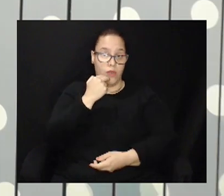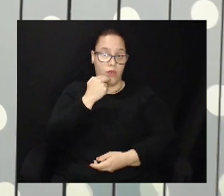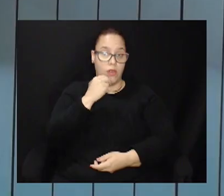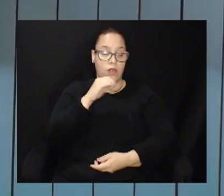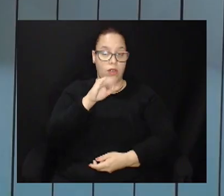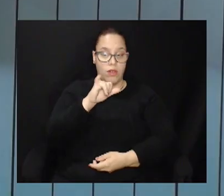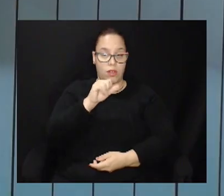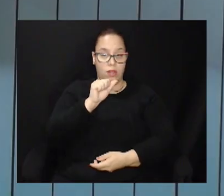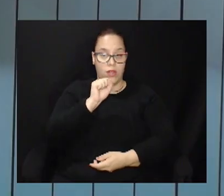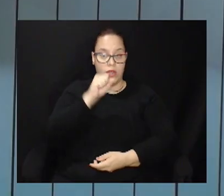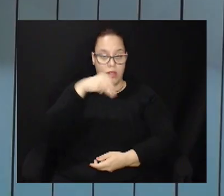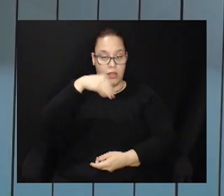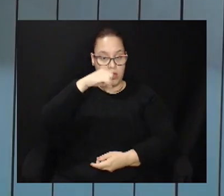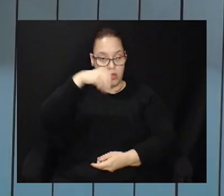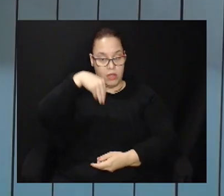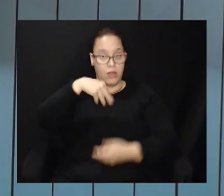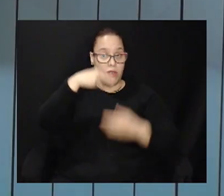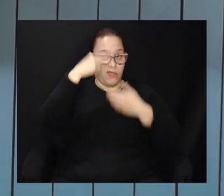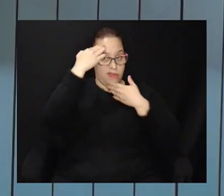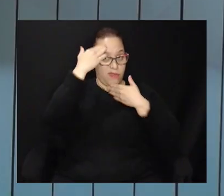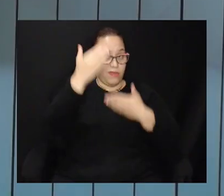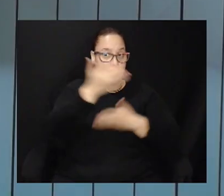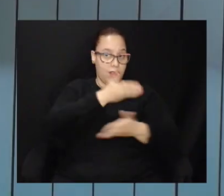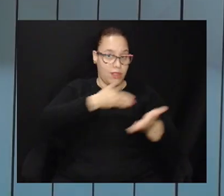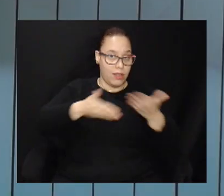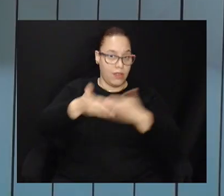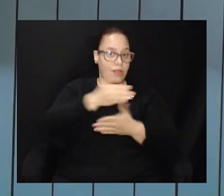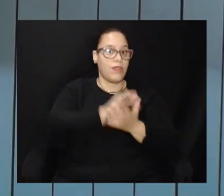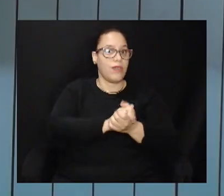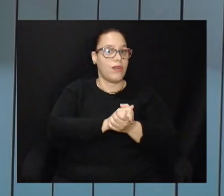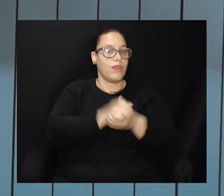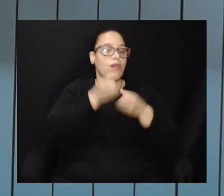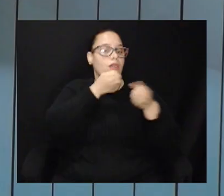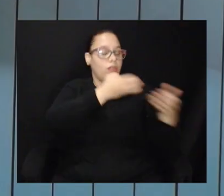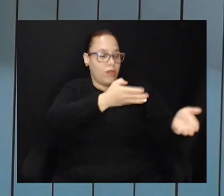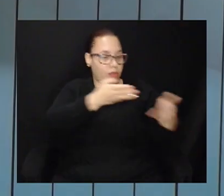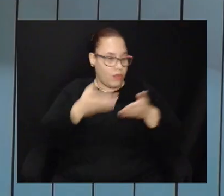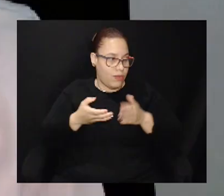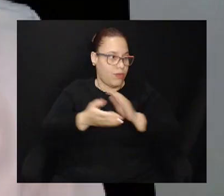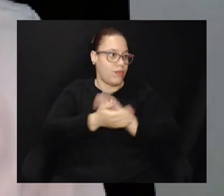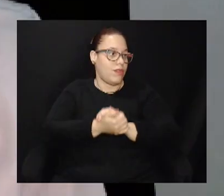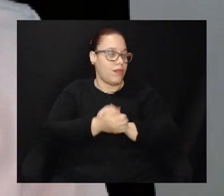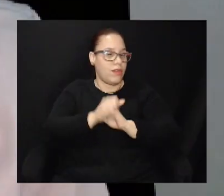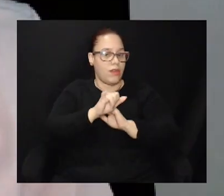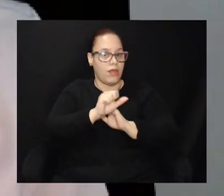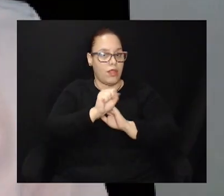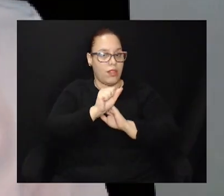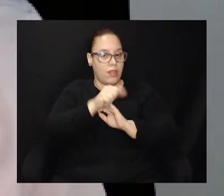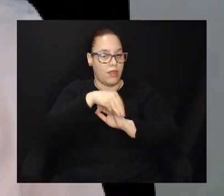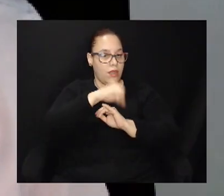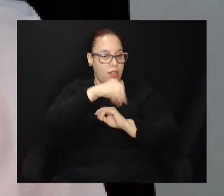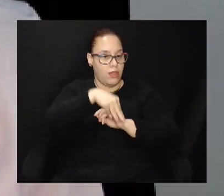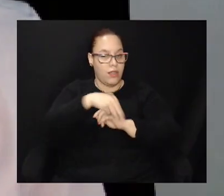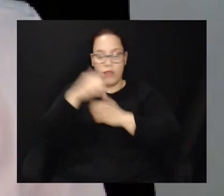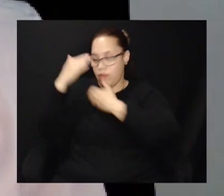Muito obrigada pela sua participação, seja muito bem-vinda, Yasmin. Muito obrigada pelo